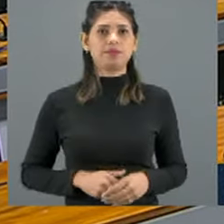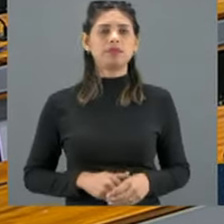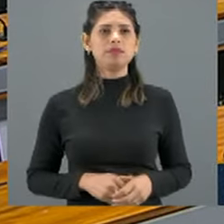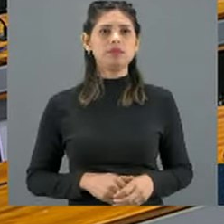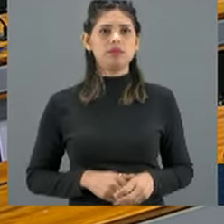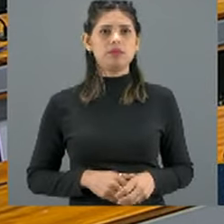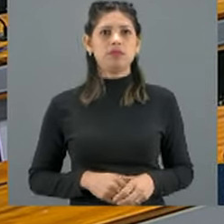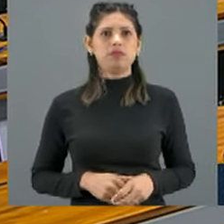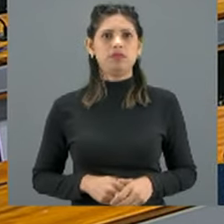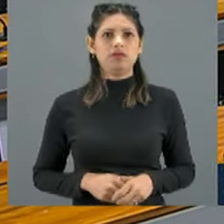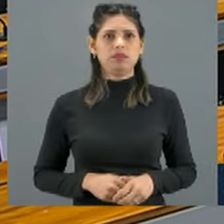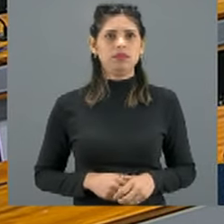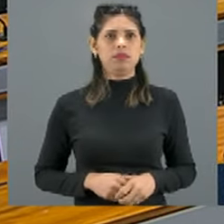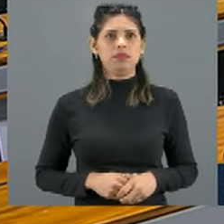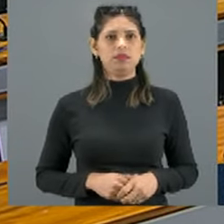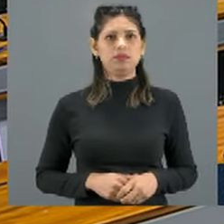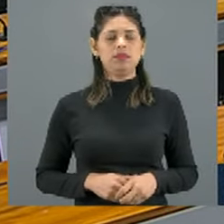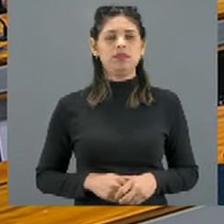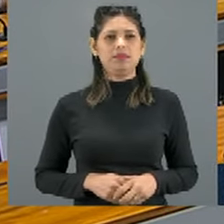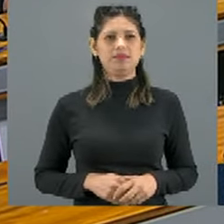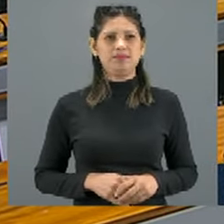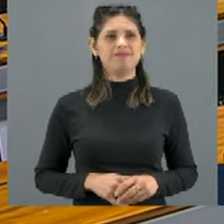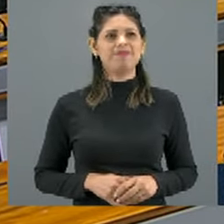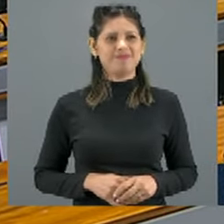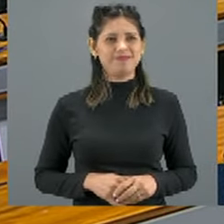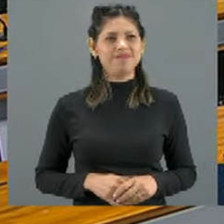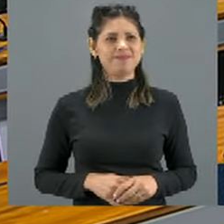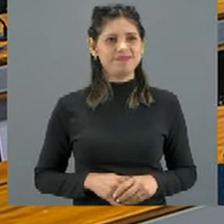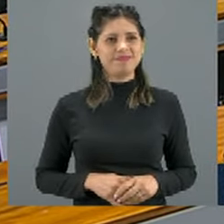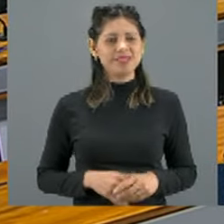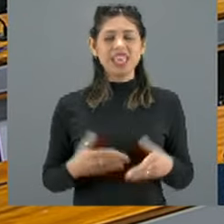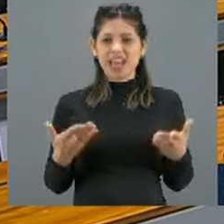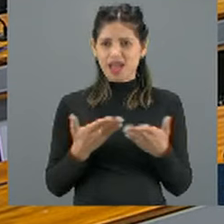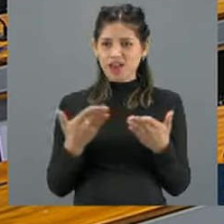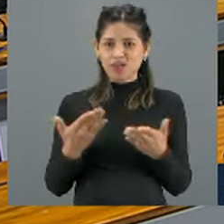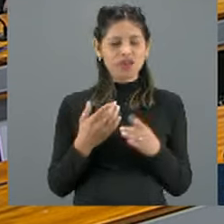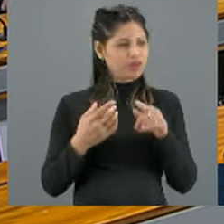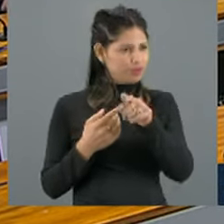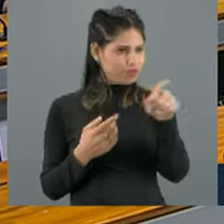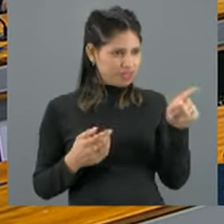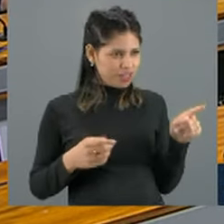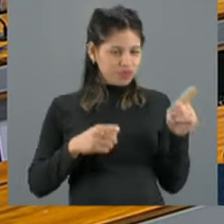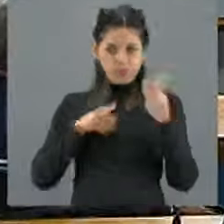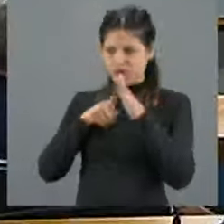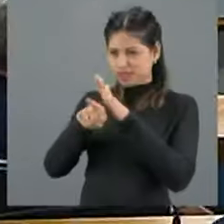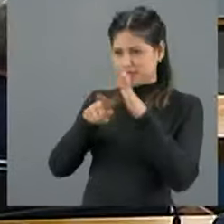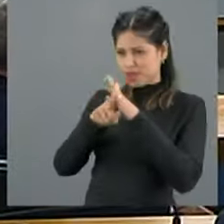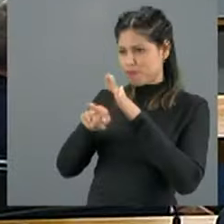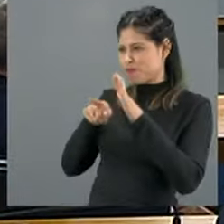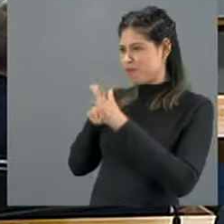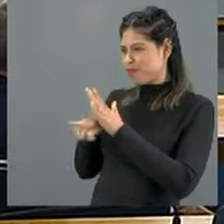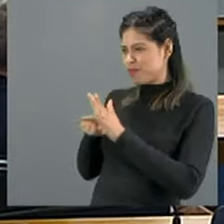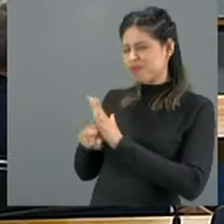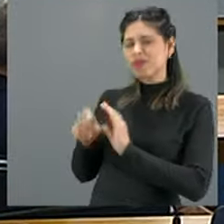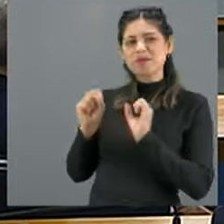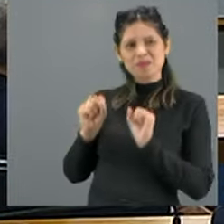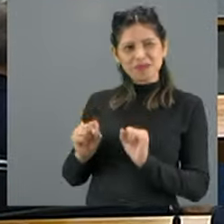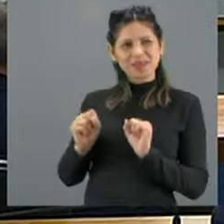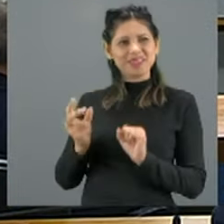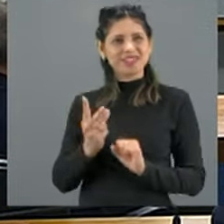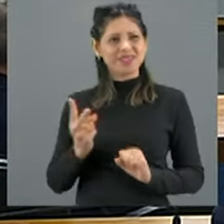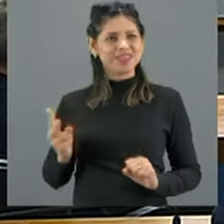Eu creio que assim a gente pode dar mais dinamismo, né? Quando fizer a pergunta, Jaime Gata, nosso companheiro de